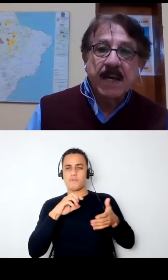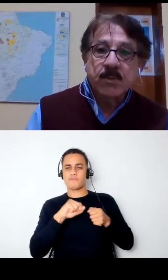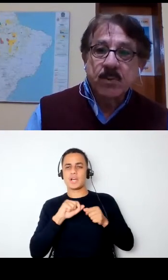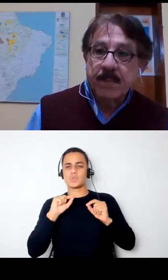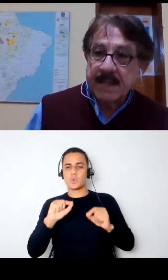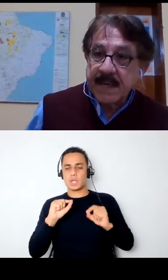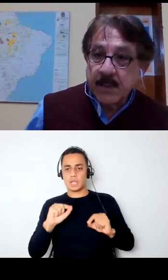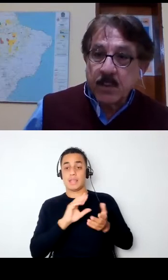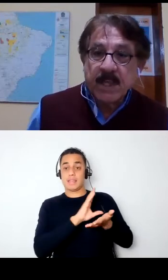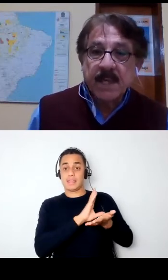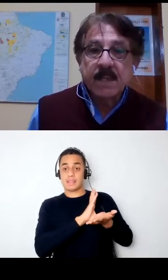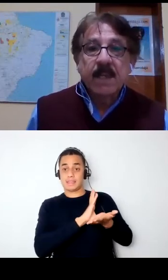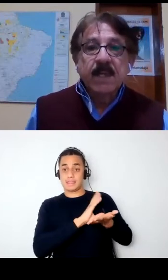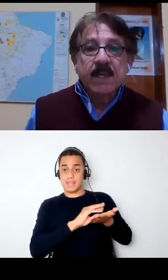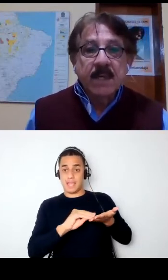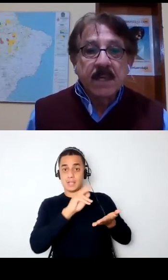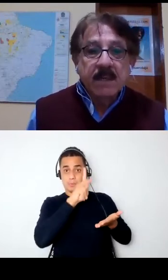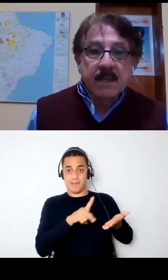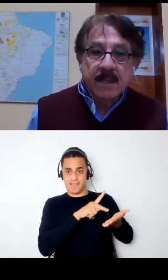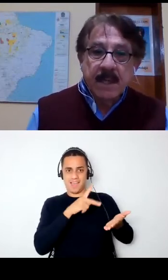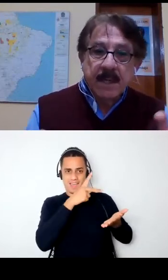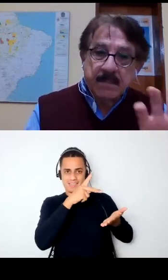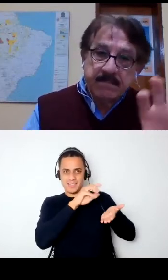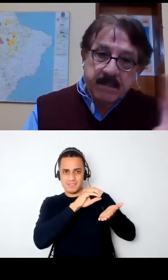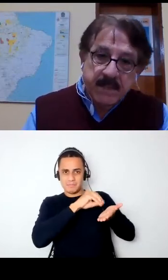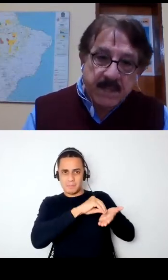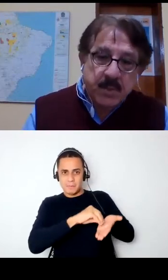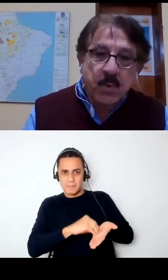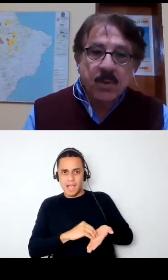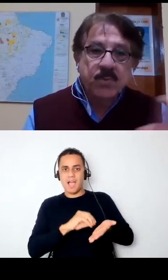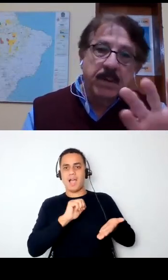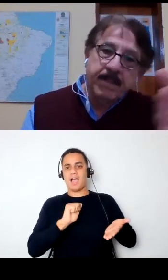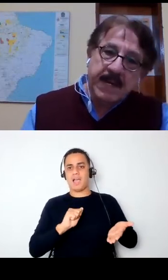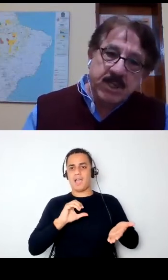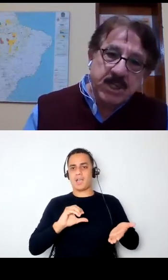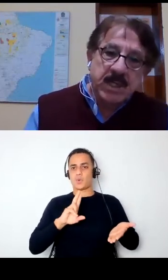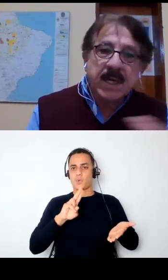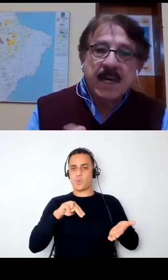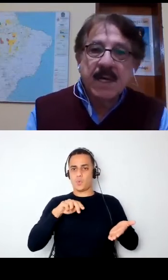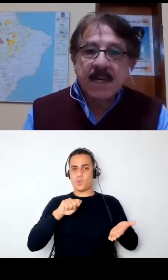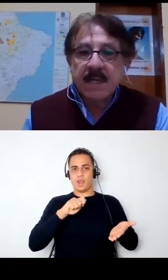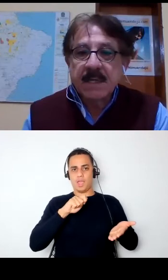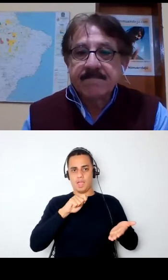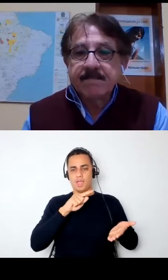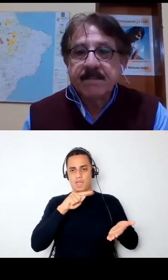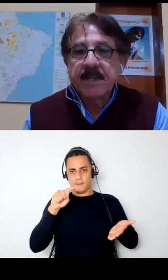pego o dado do padre Acunha e desconto a parte